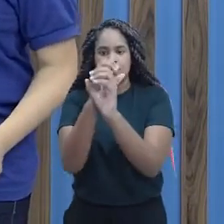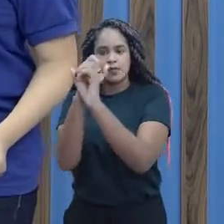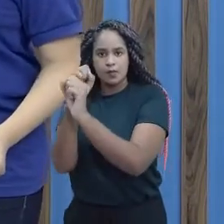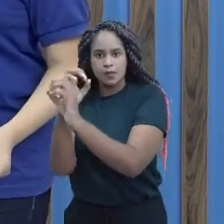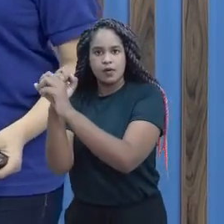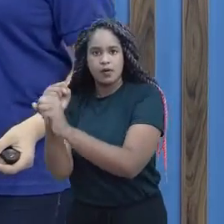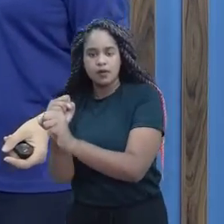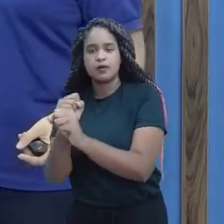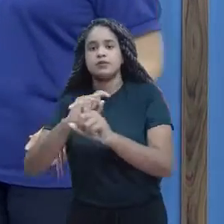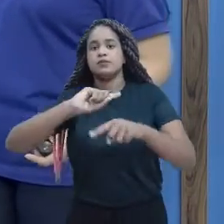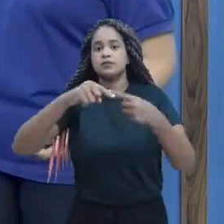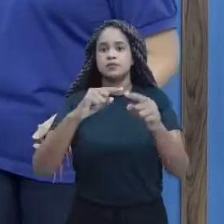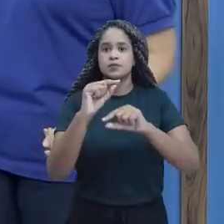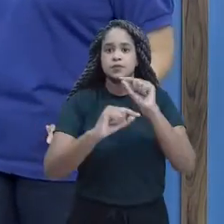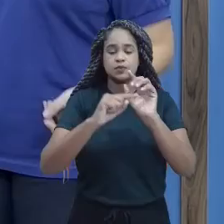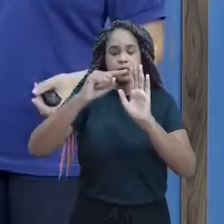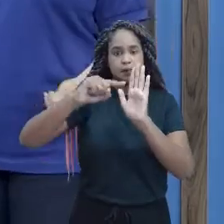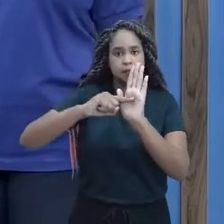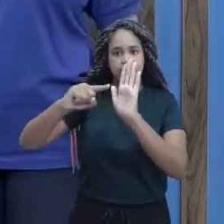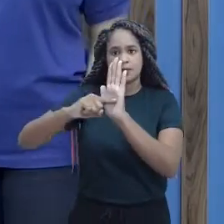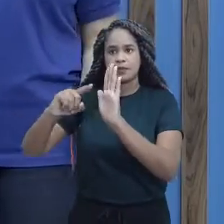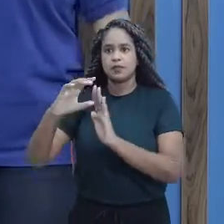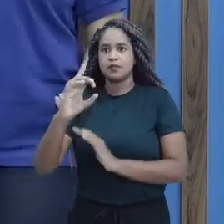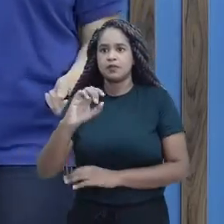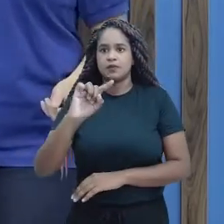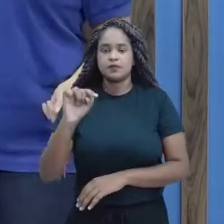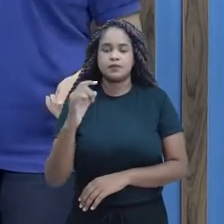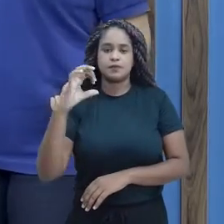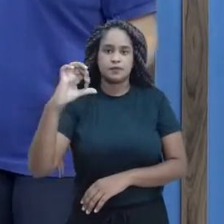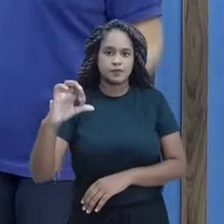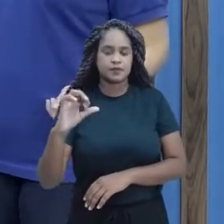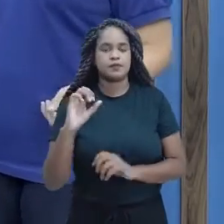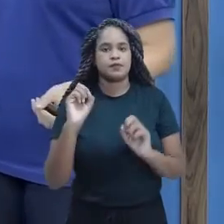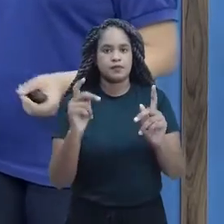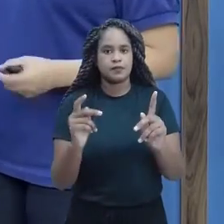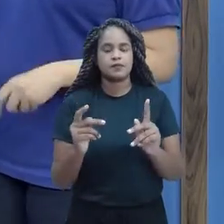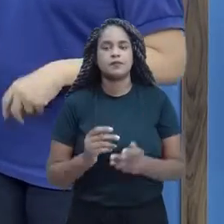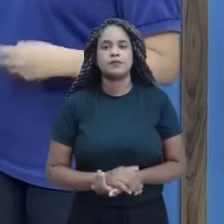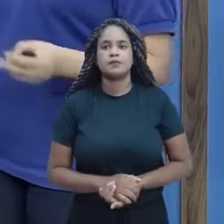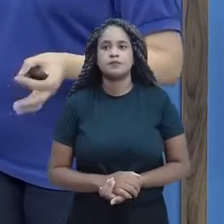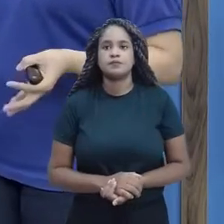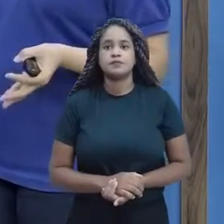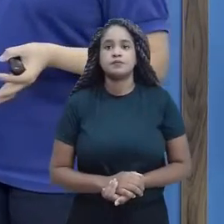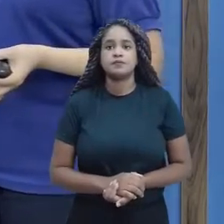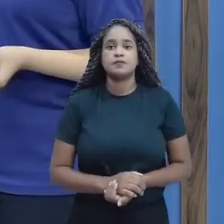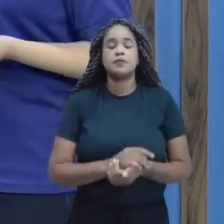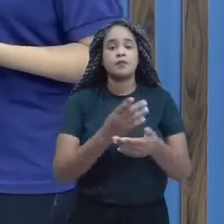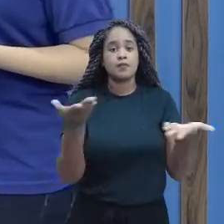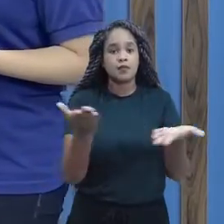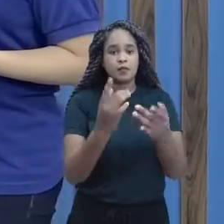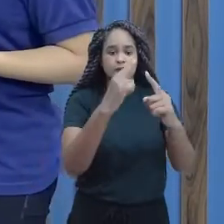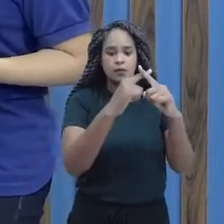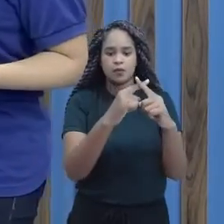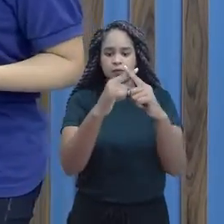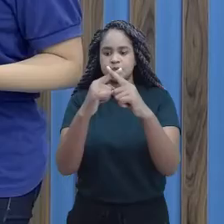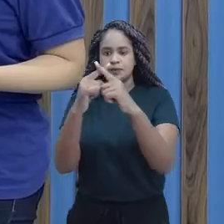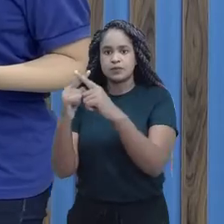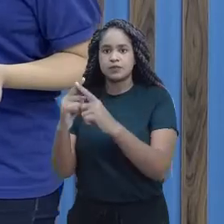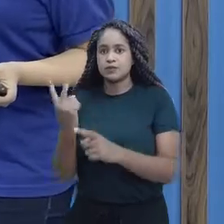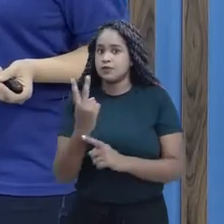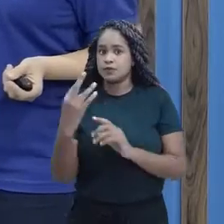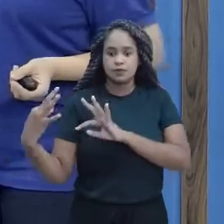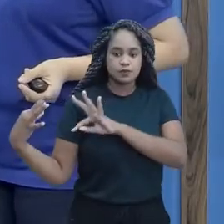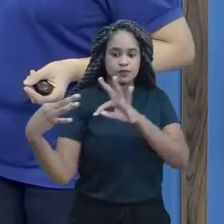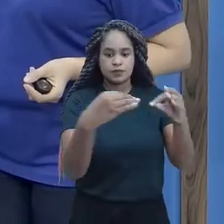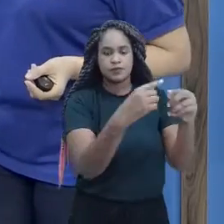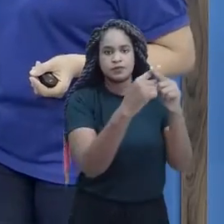1,2, e depois a gente fez a subtração, 0,9, vamos lá. E aí, fazendo a multiplicação desses valores todos, deixa eu